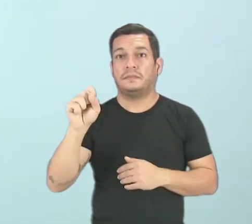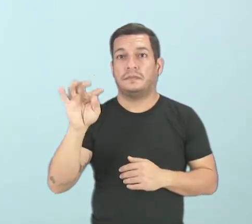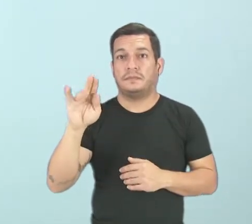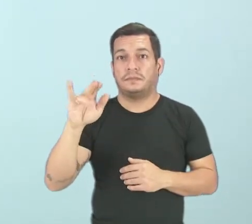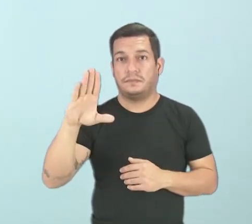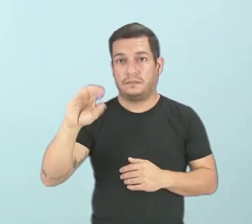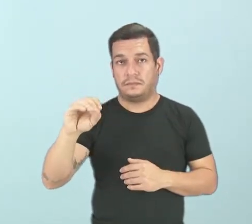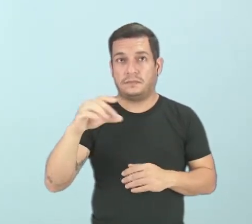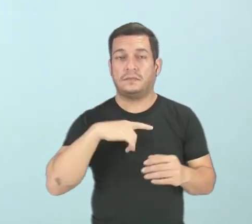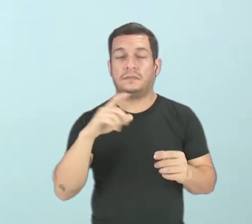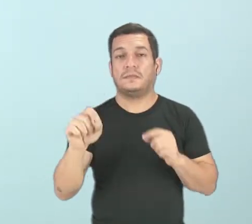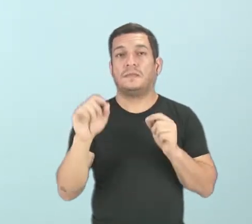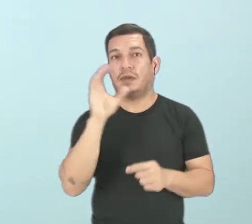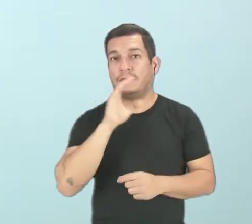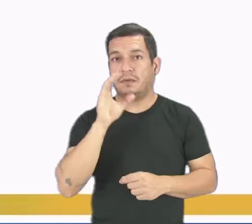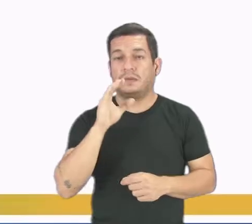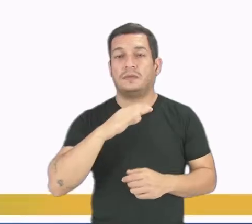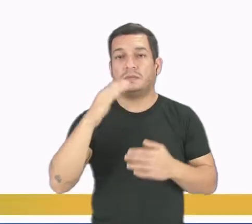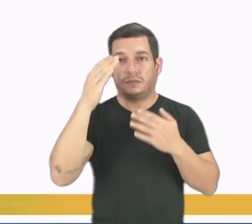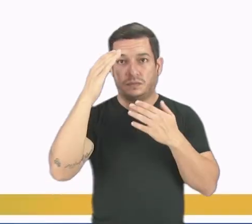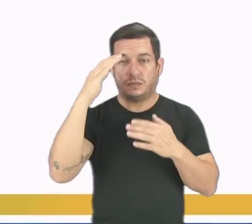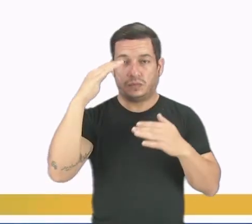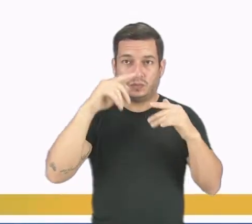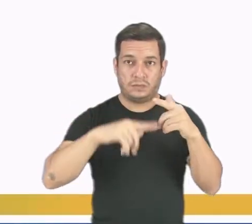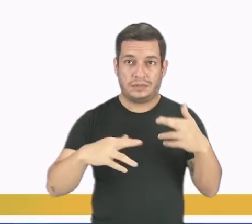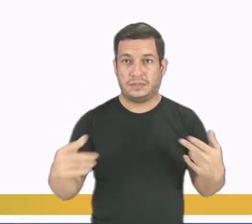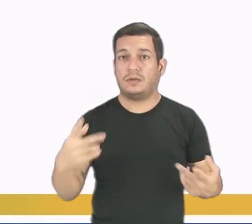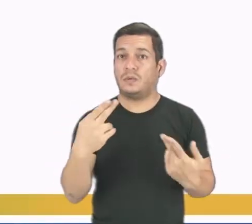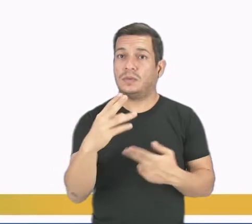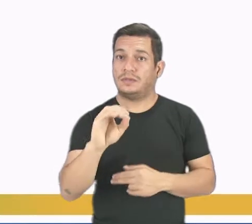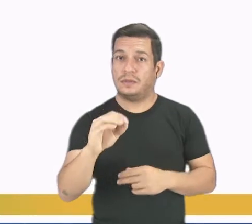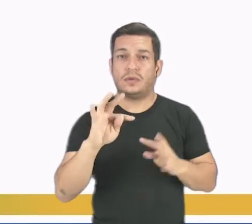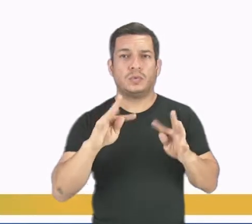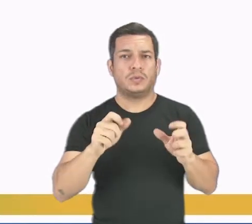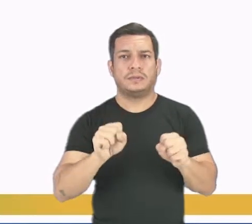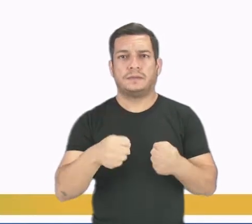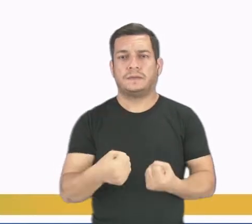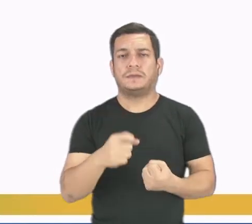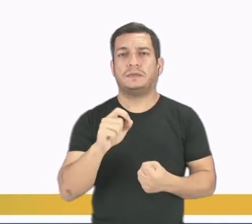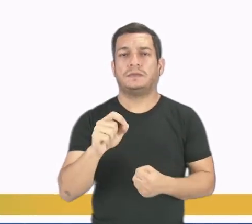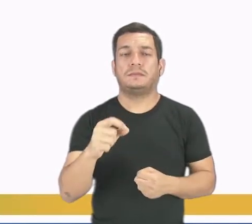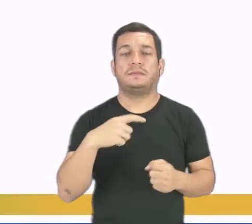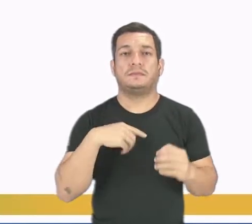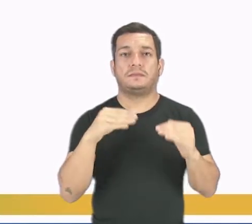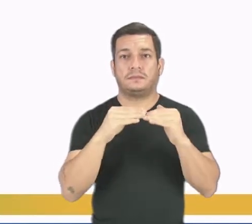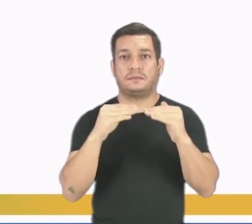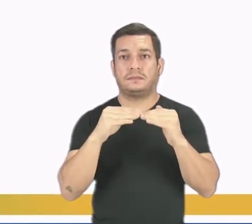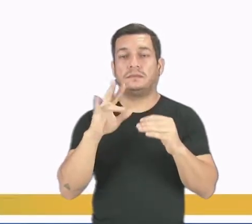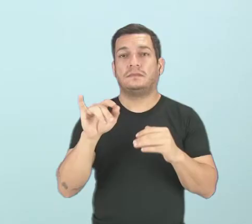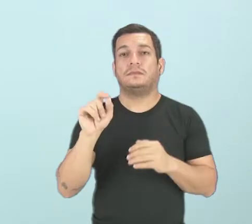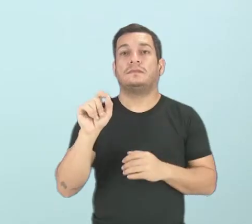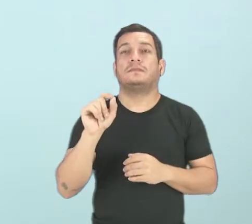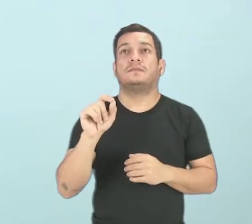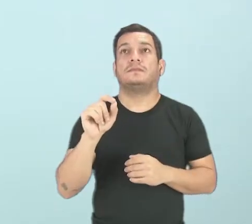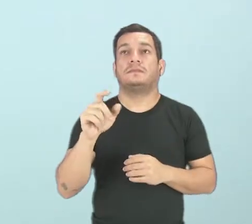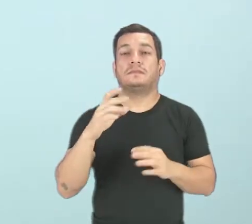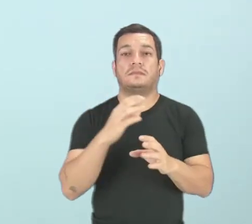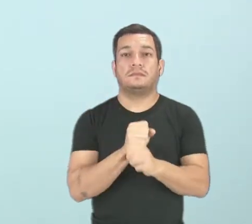eu tenho a velocidade do corpo igual a zero, onde todas as forças que atuam sobre esse corpo vão